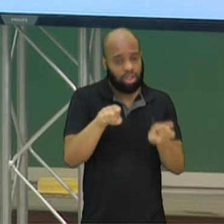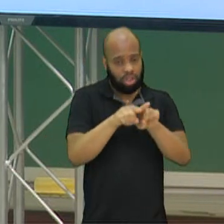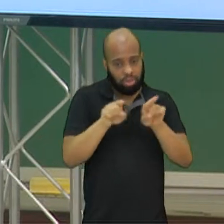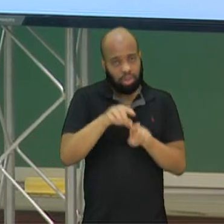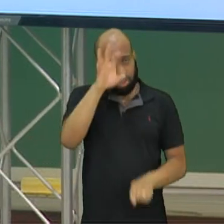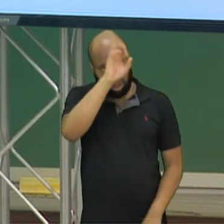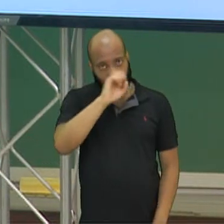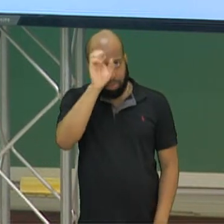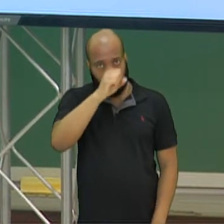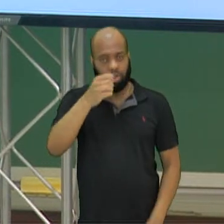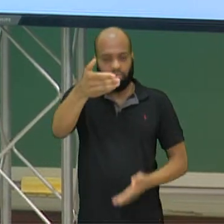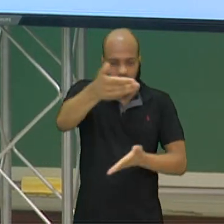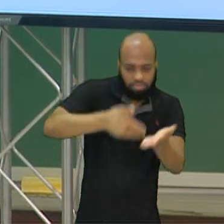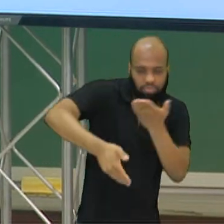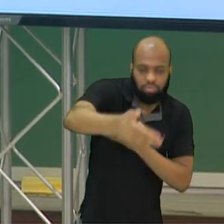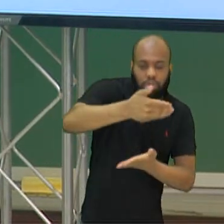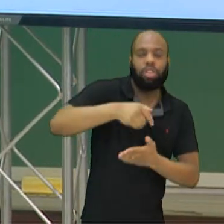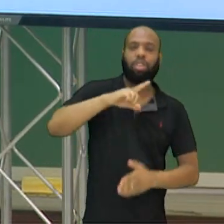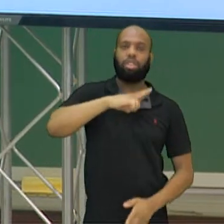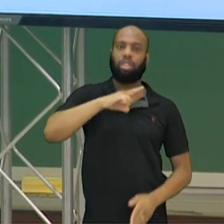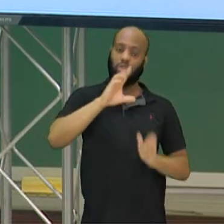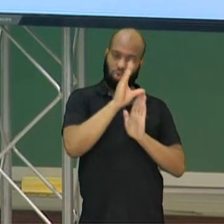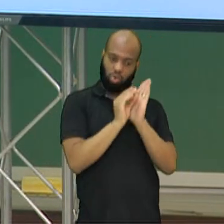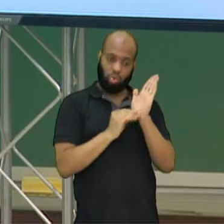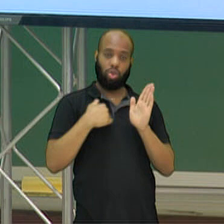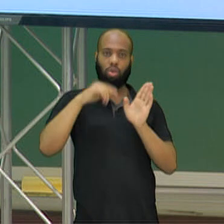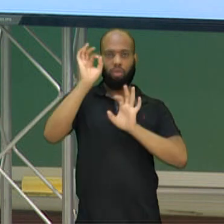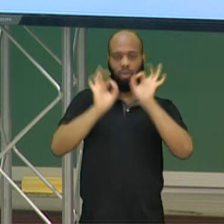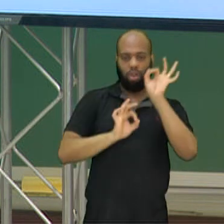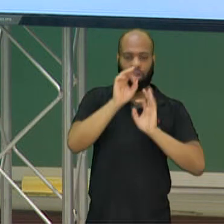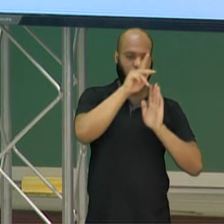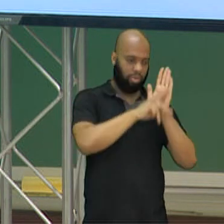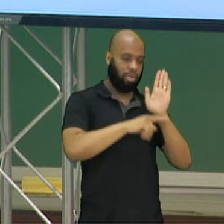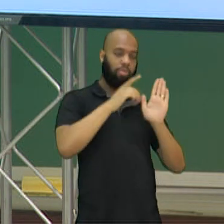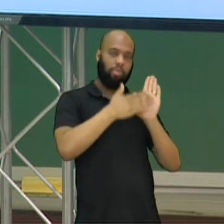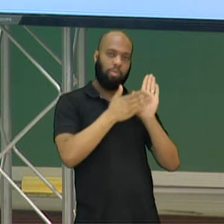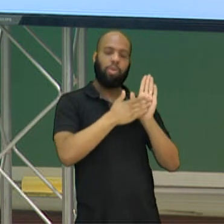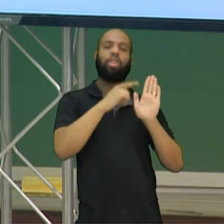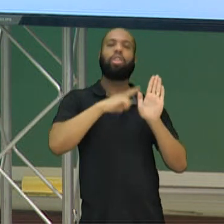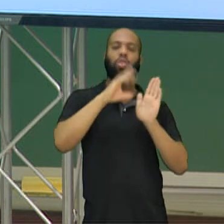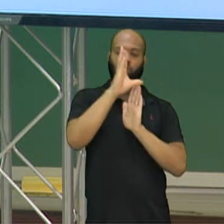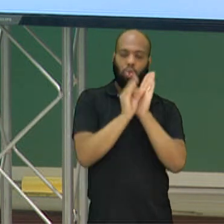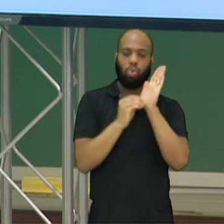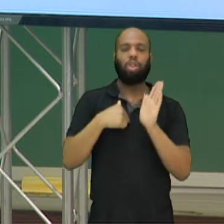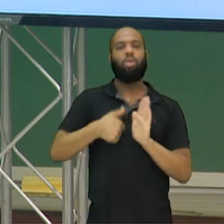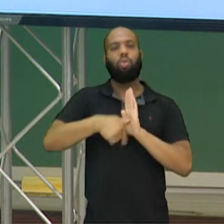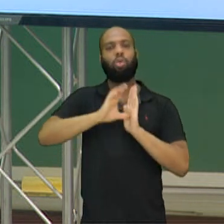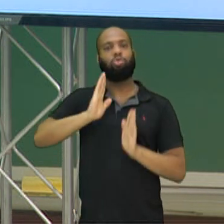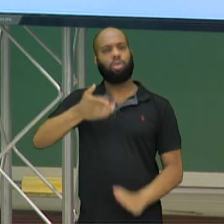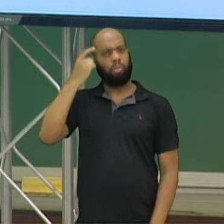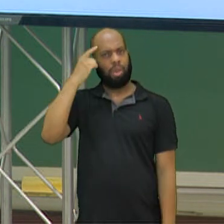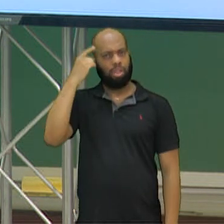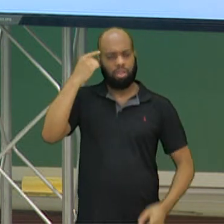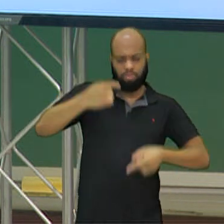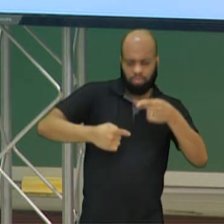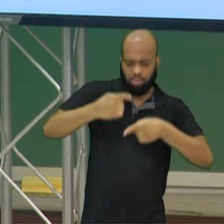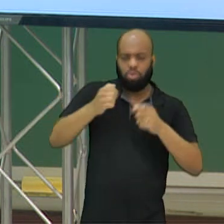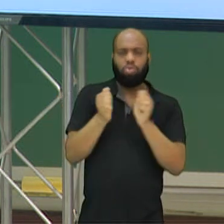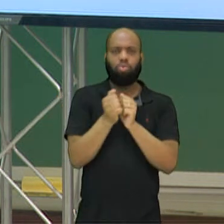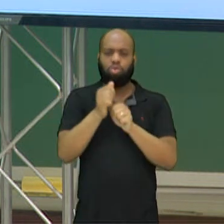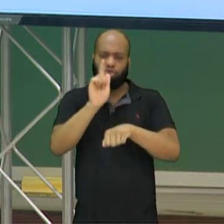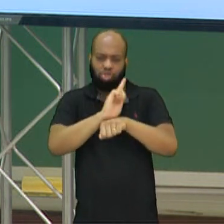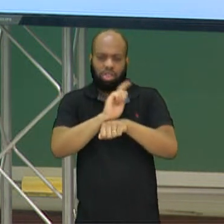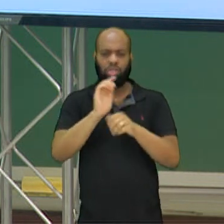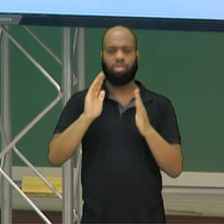comigo. Eu trago, obviamente, um conteúdo planejado, né? Um conteúdo pensado, discutido com a gestão escolar,